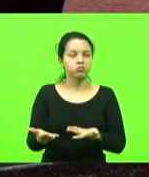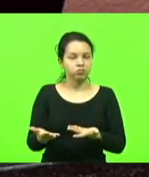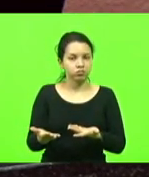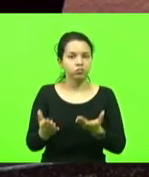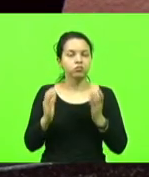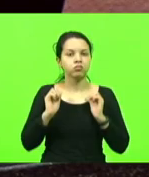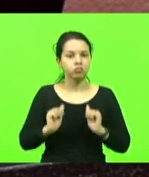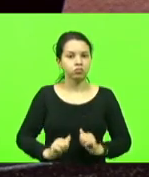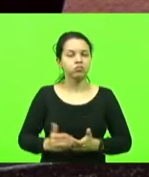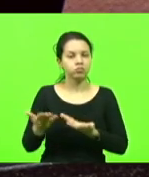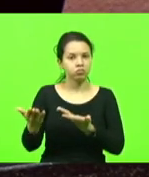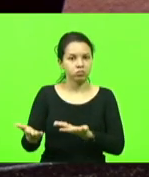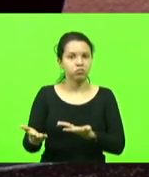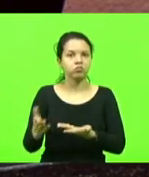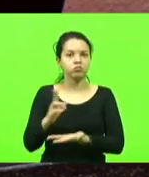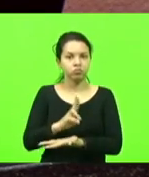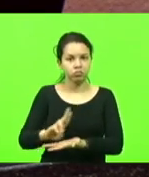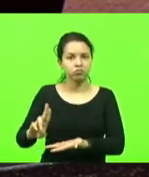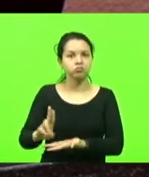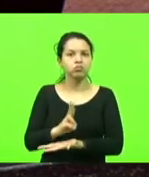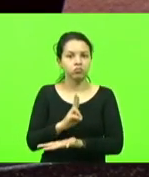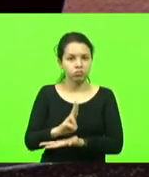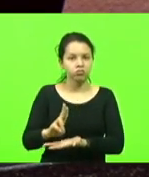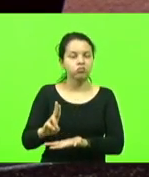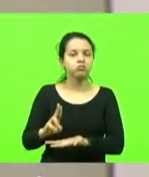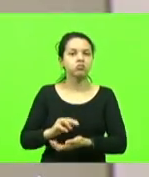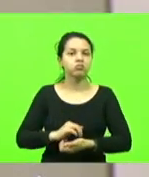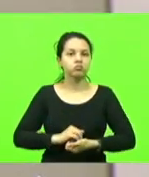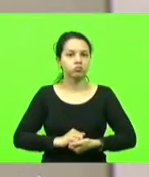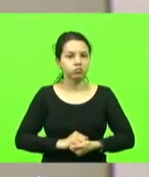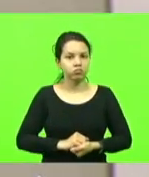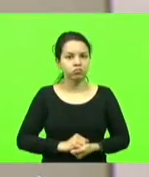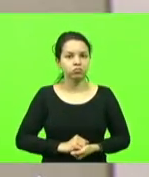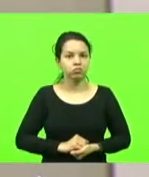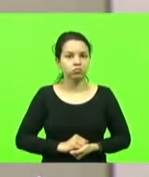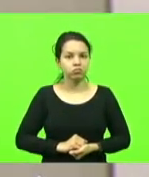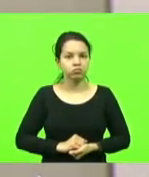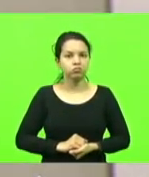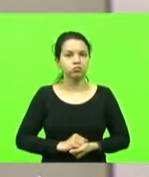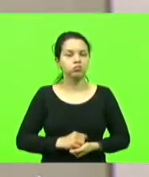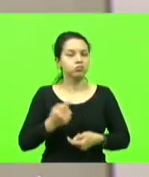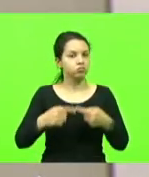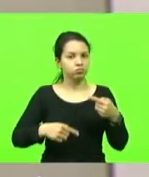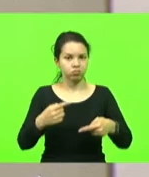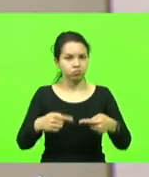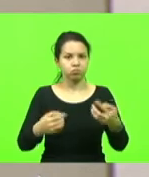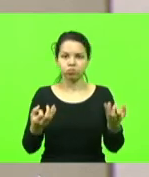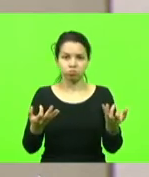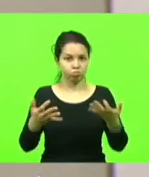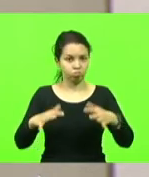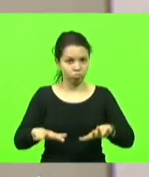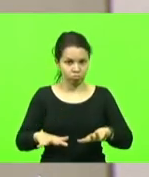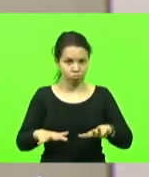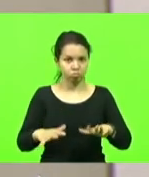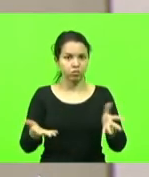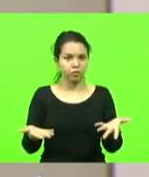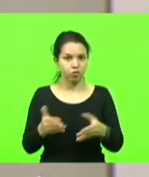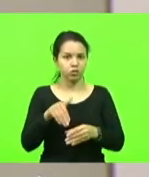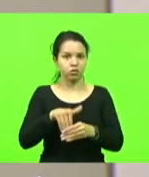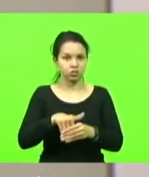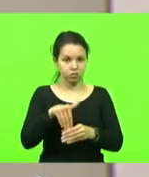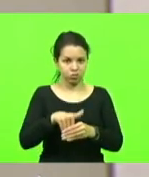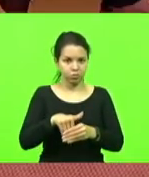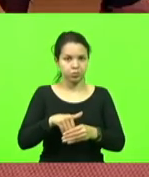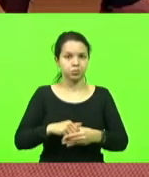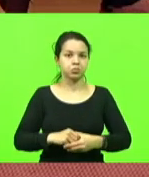nossas universidades. Obrigado, senhor presidente. Não havendo mais quem queira discutir em votação, deputados que aprovam, permaneçam como se